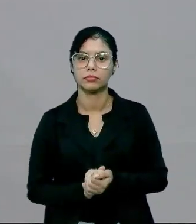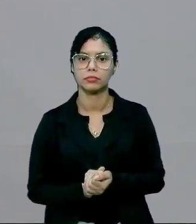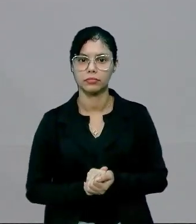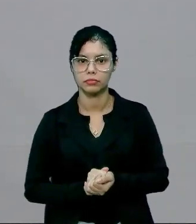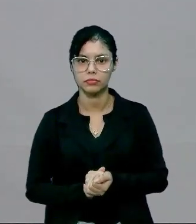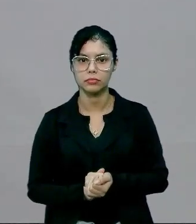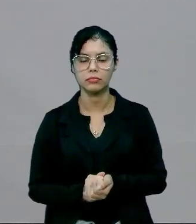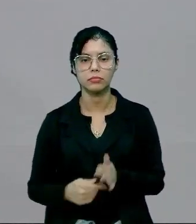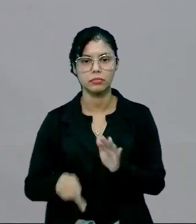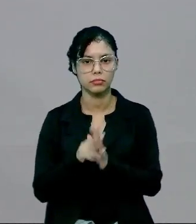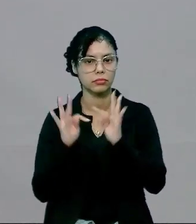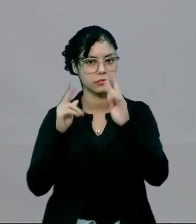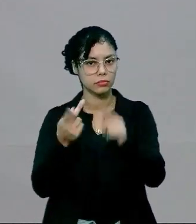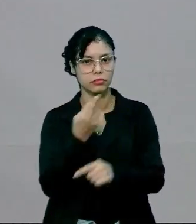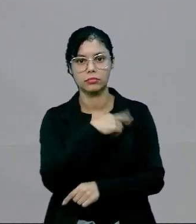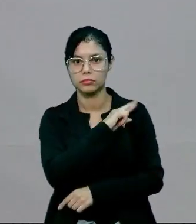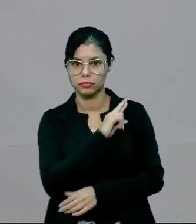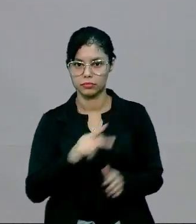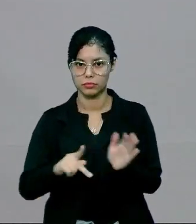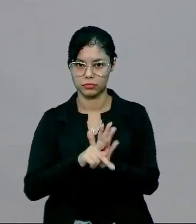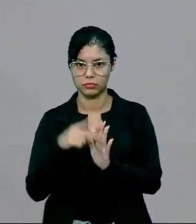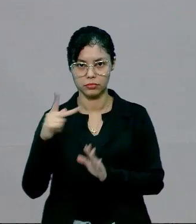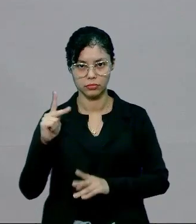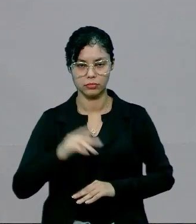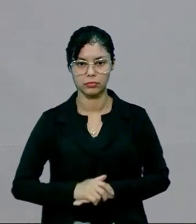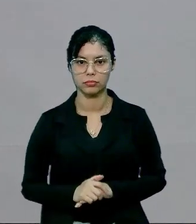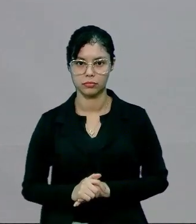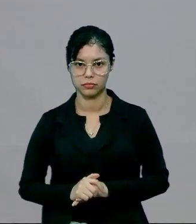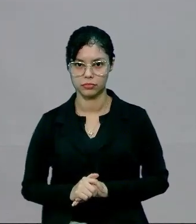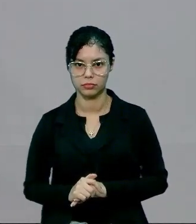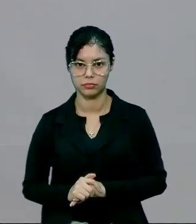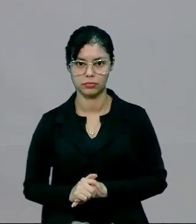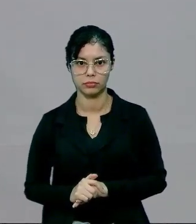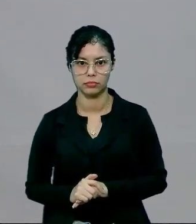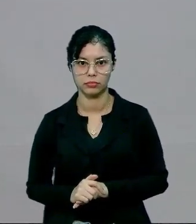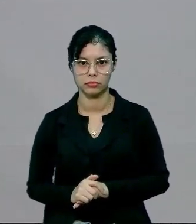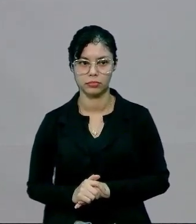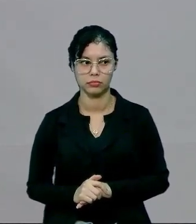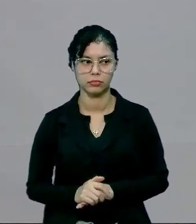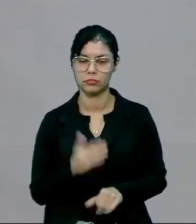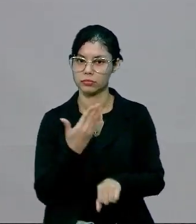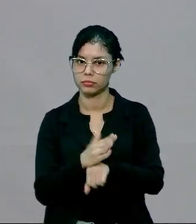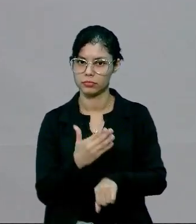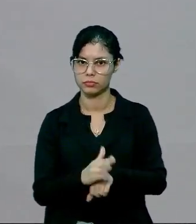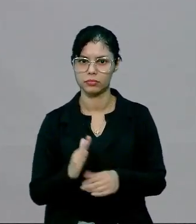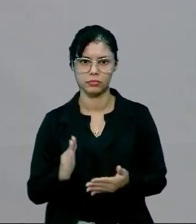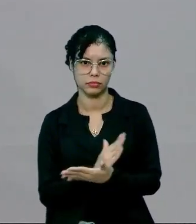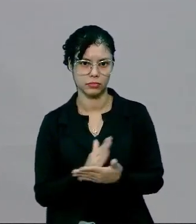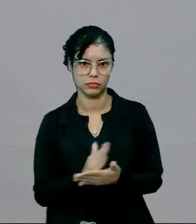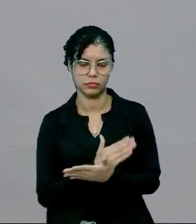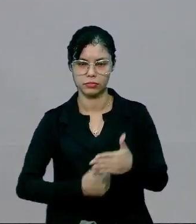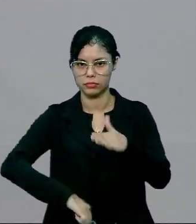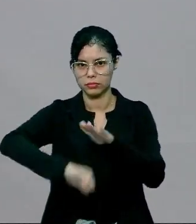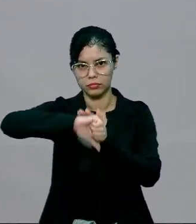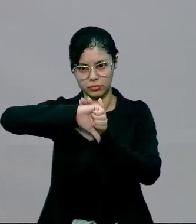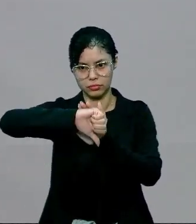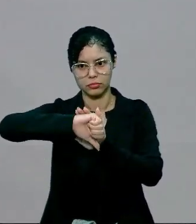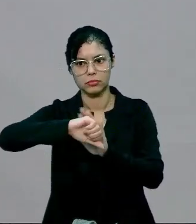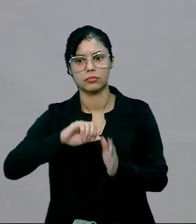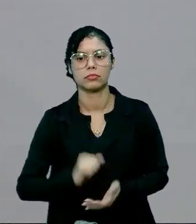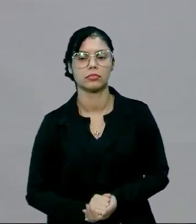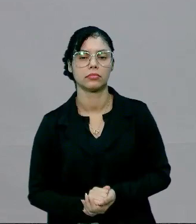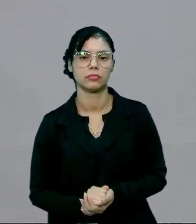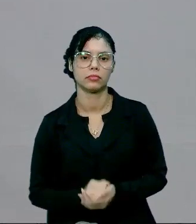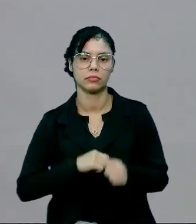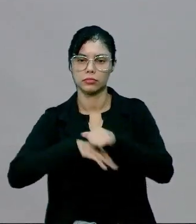é totalmente responsável por ele. E se você, por exemplo, praticou algum crime de